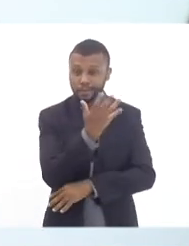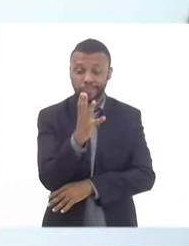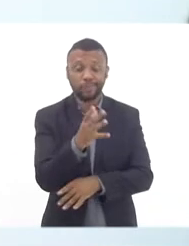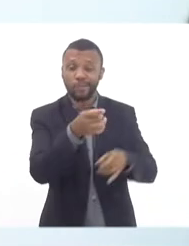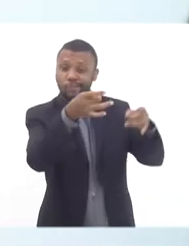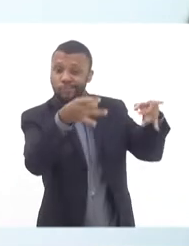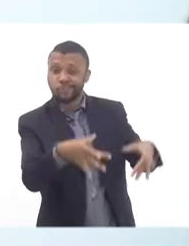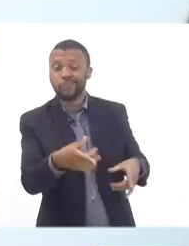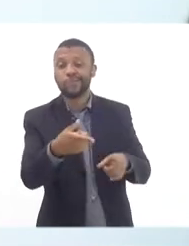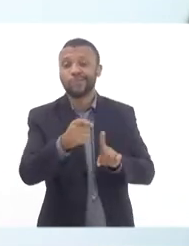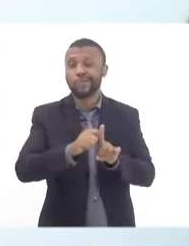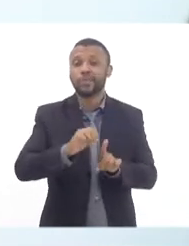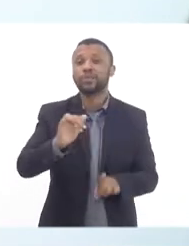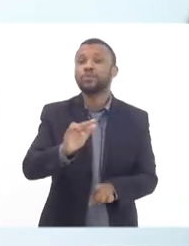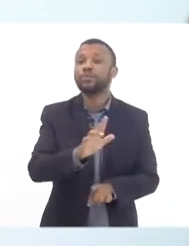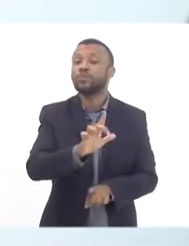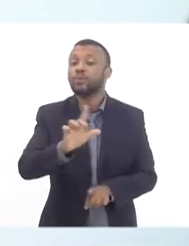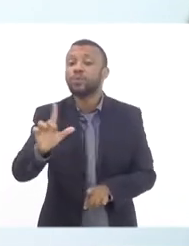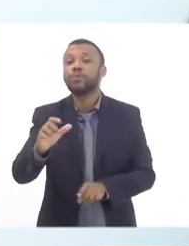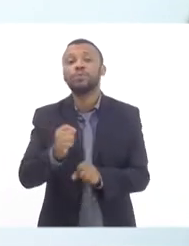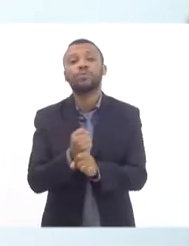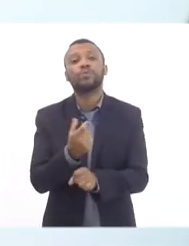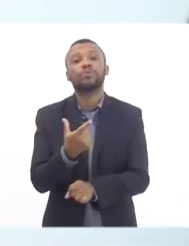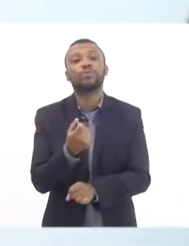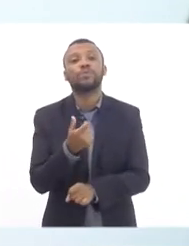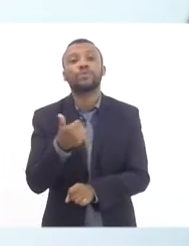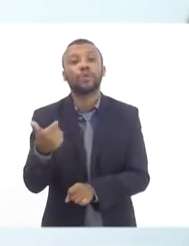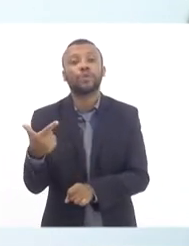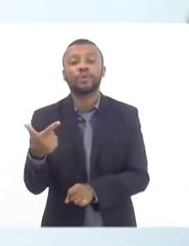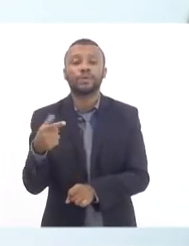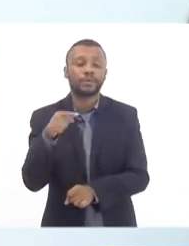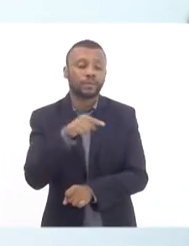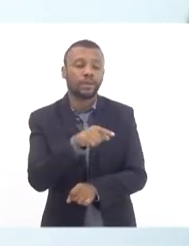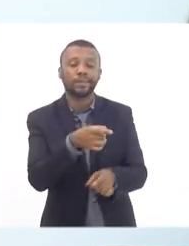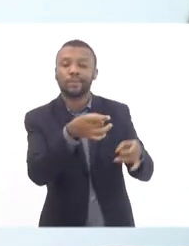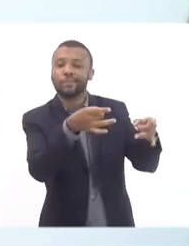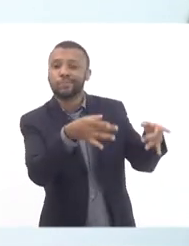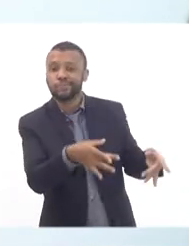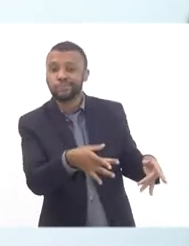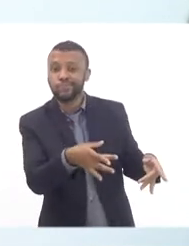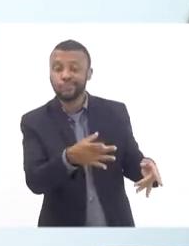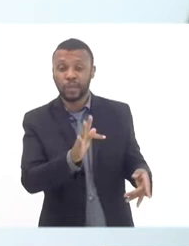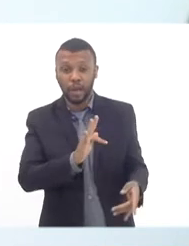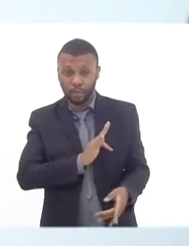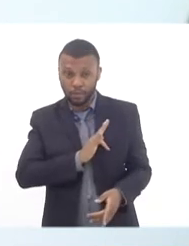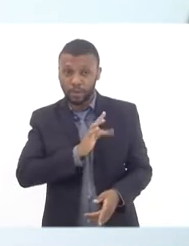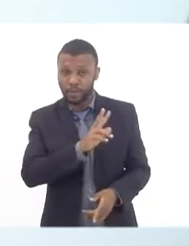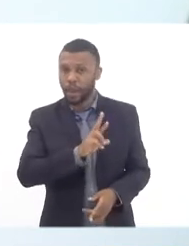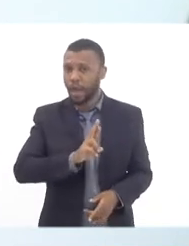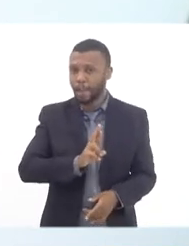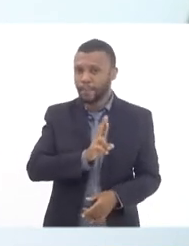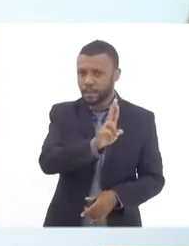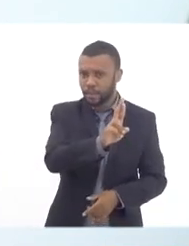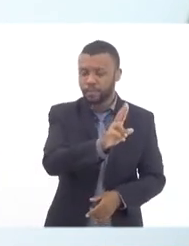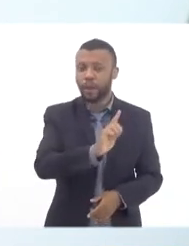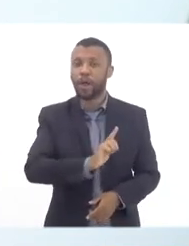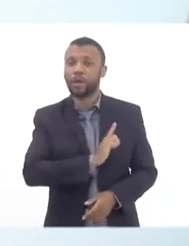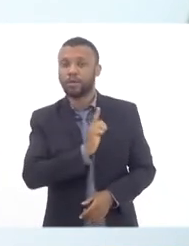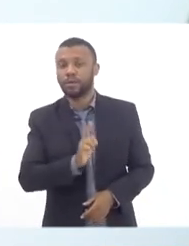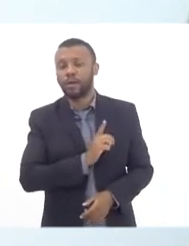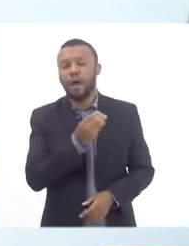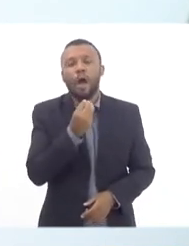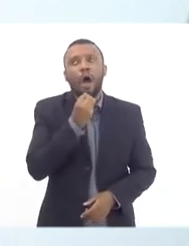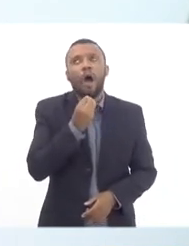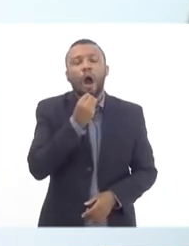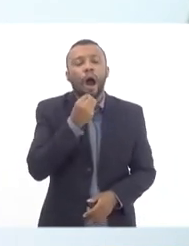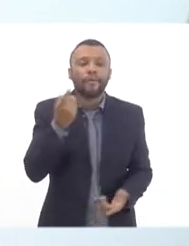de 2012, num órgão, no momento, que responde pela gestão do imóvel. É evidente a necessidade imediata de